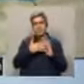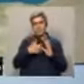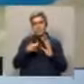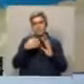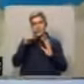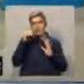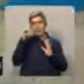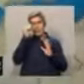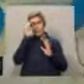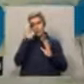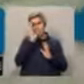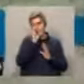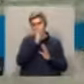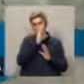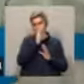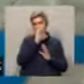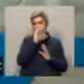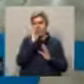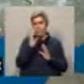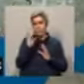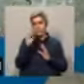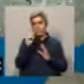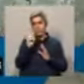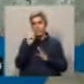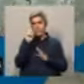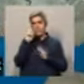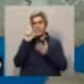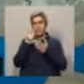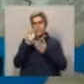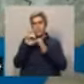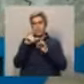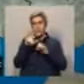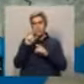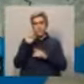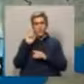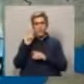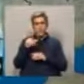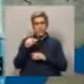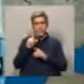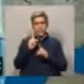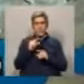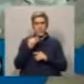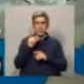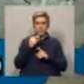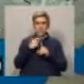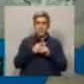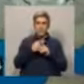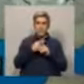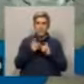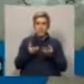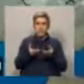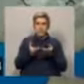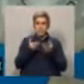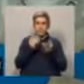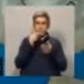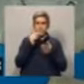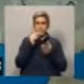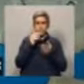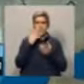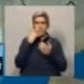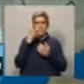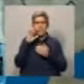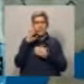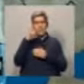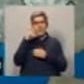mais interiores e mesmo para o litoral norte e centro, mas já mais para o final do dia. Já começamos uma ligeira subida de temperatura hoje, que vai ser mais notória